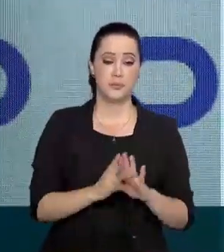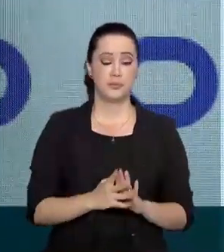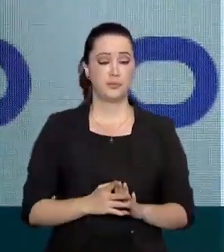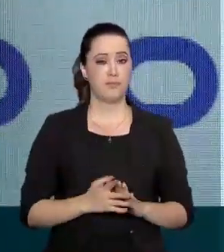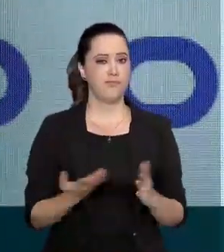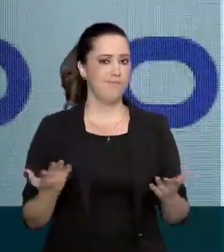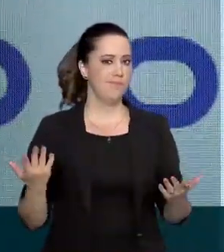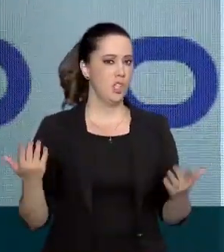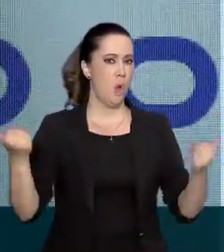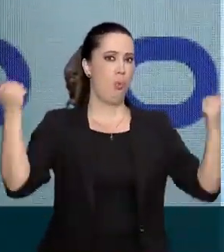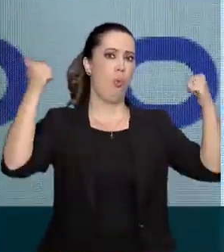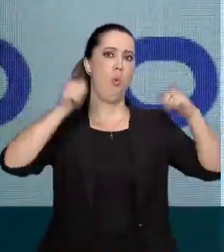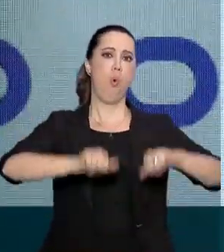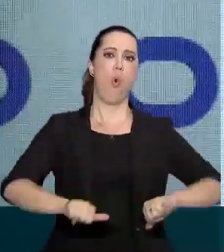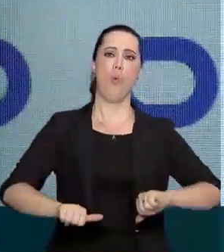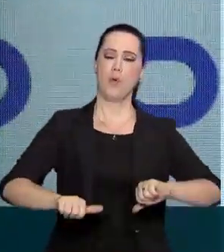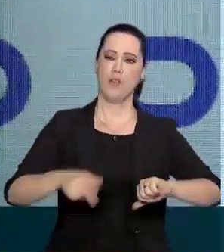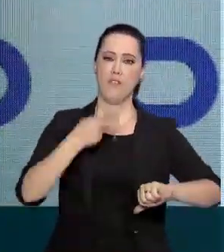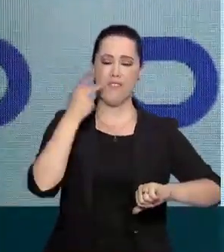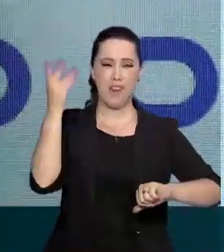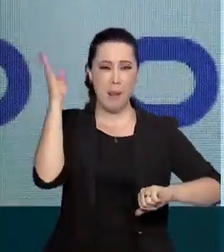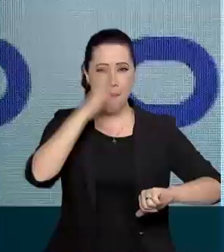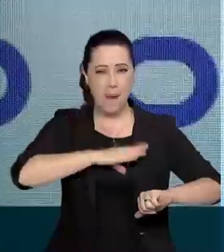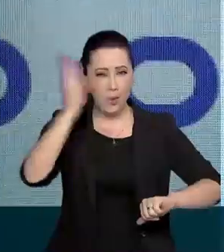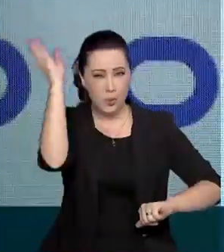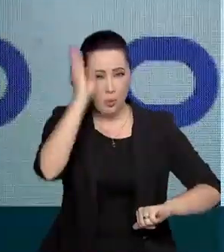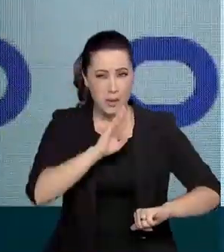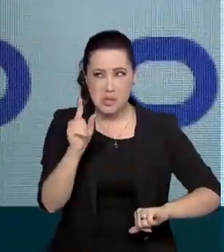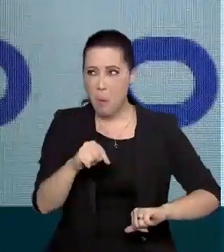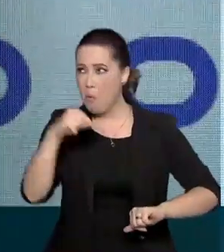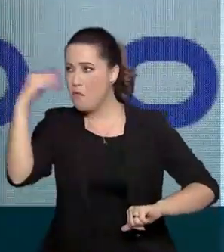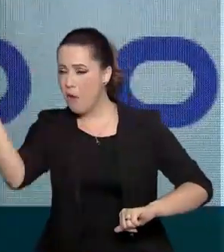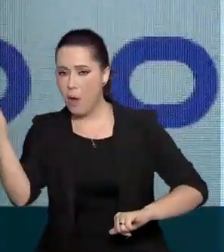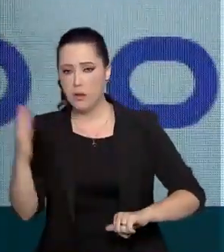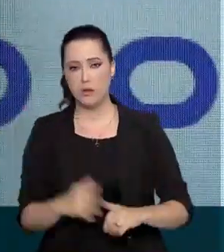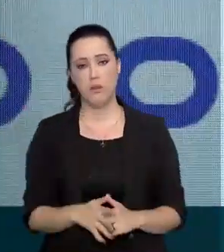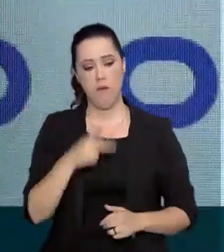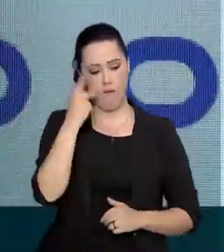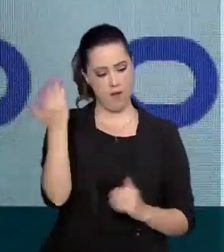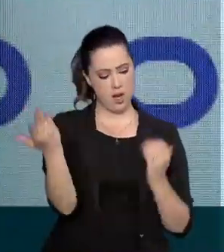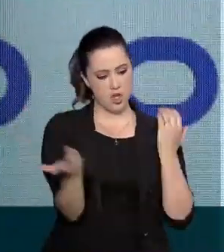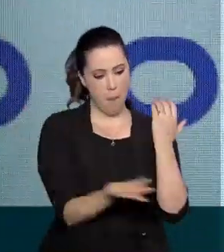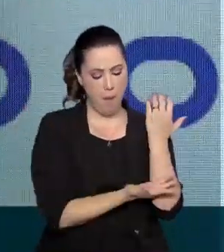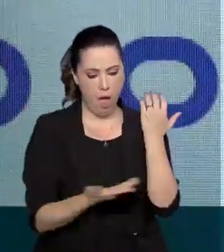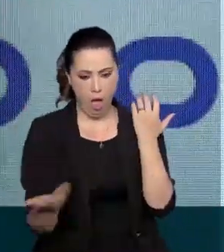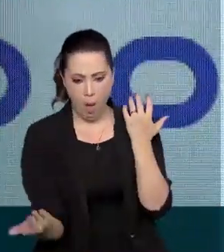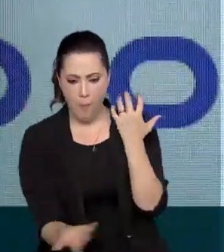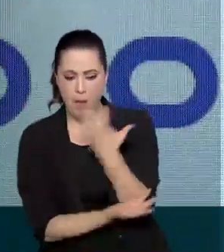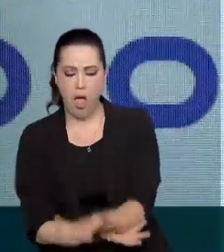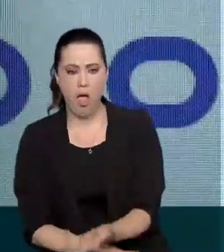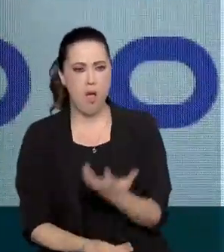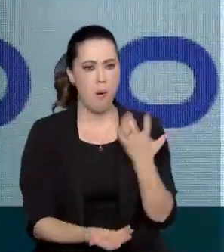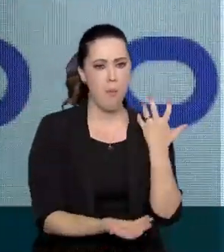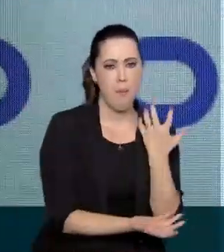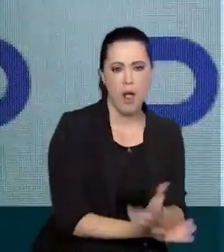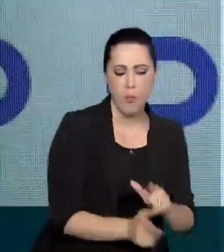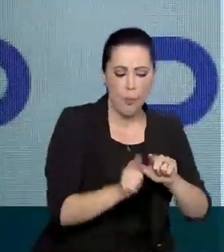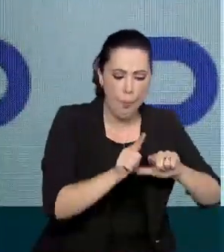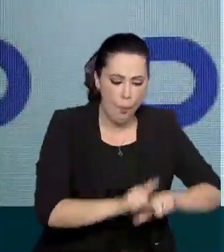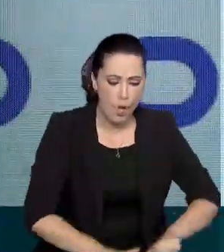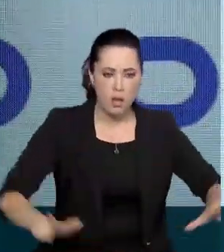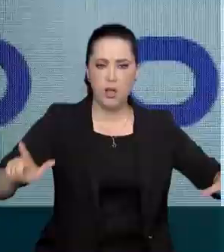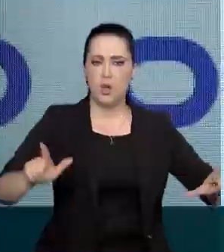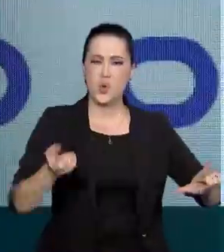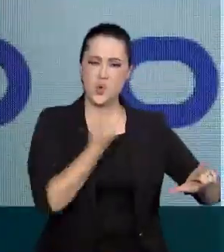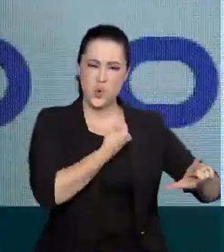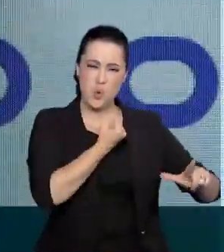Isso é uma péssima propaganda do Brasil lá fora. Quando se fala que nós estamos desmatando, onde dados imprecisos